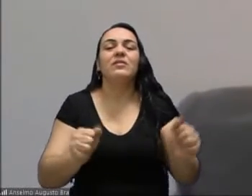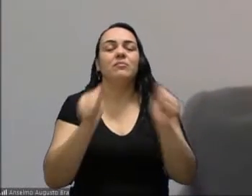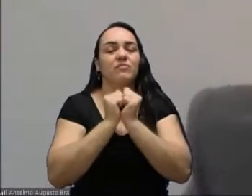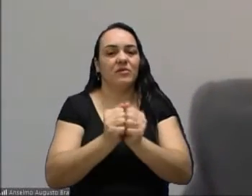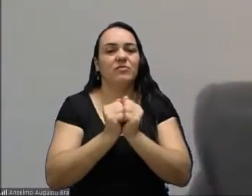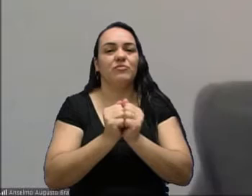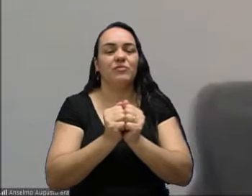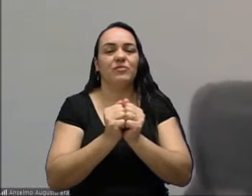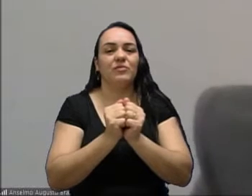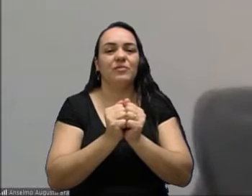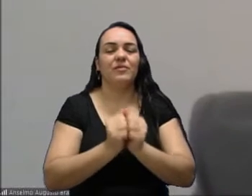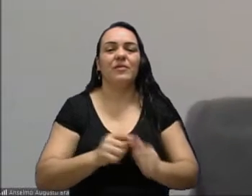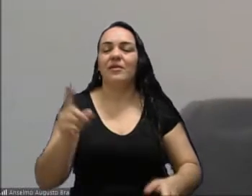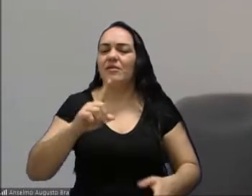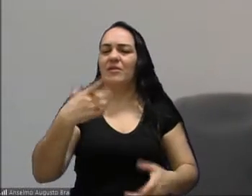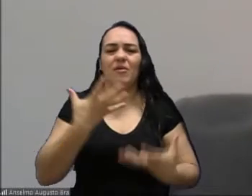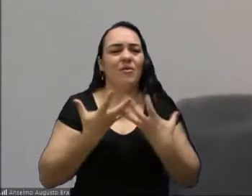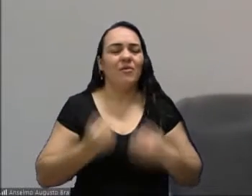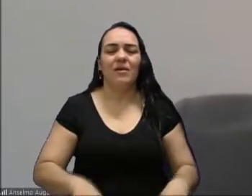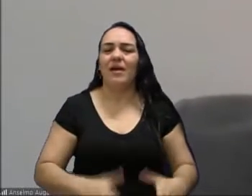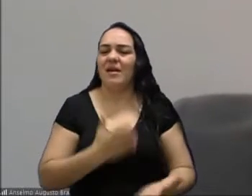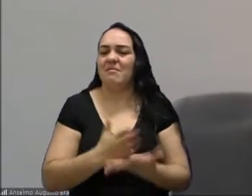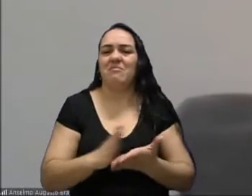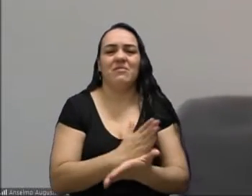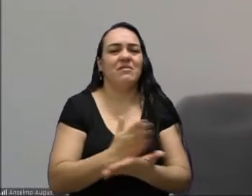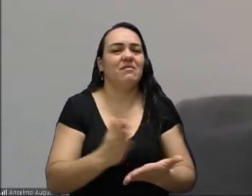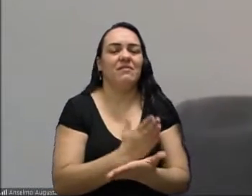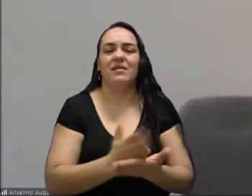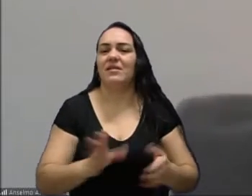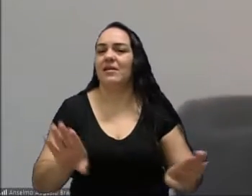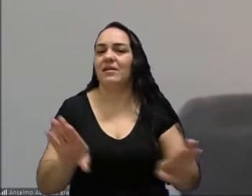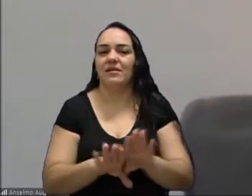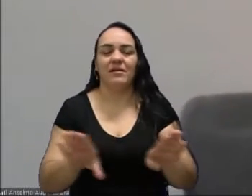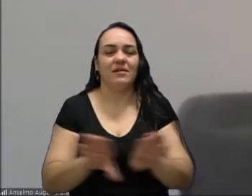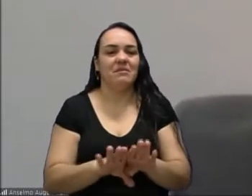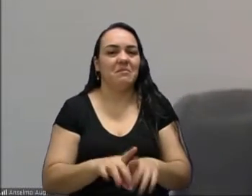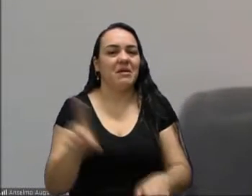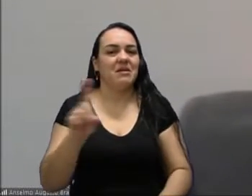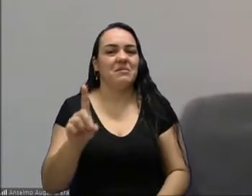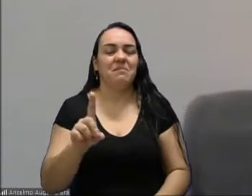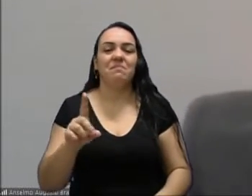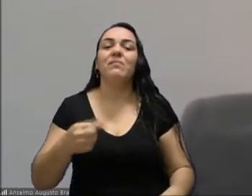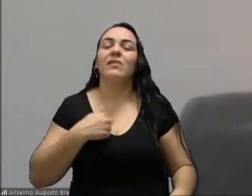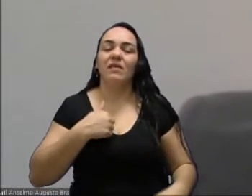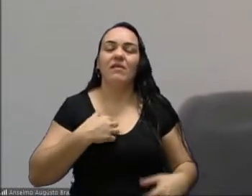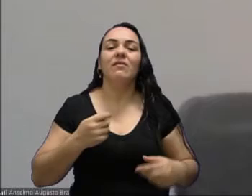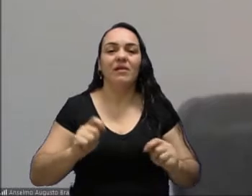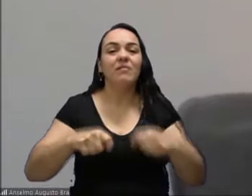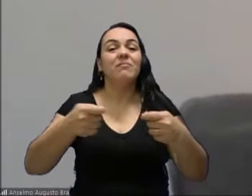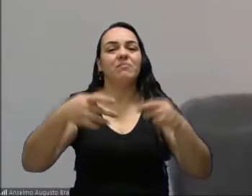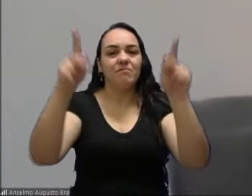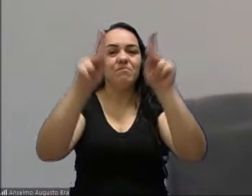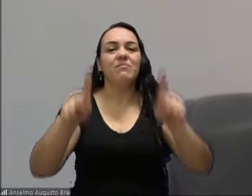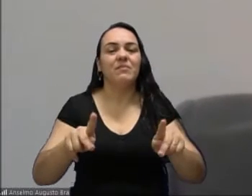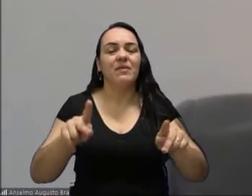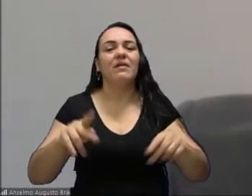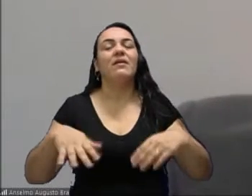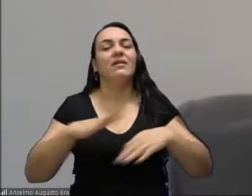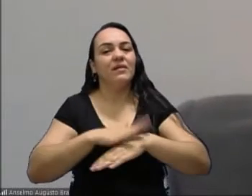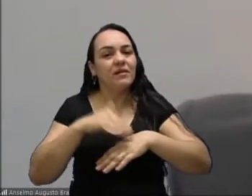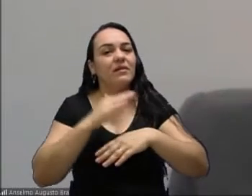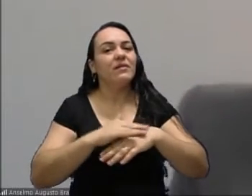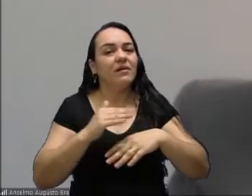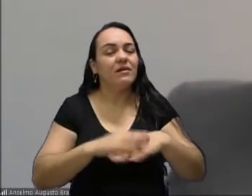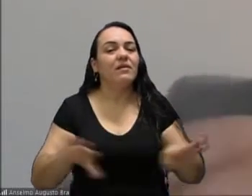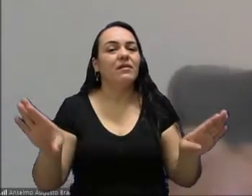dividir, e também não pra criar confusão, e sim pra trazer paz, harmonia, né, às vezes, né, muitas pessoas